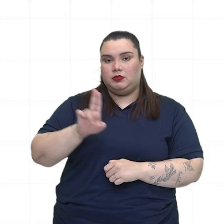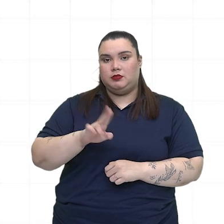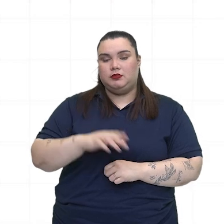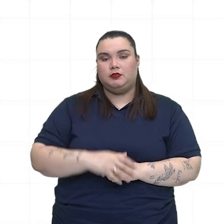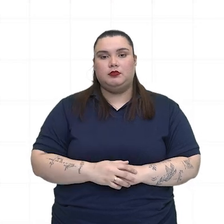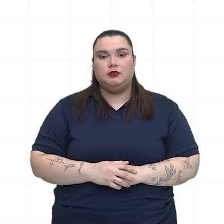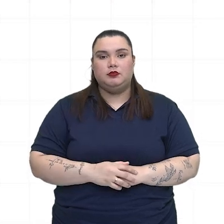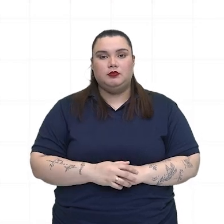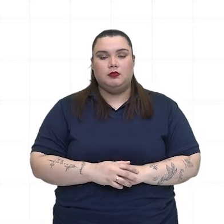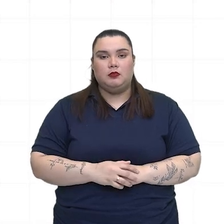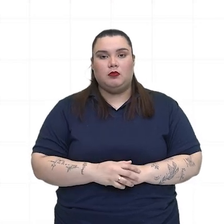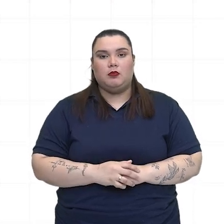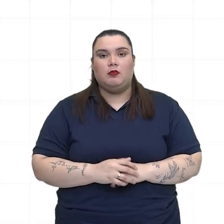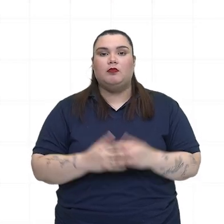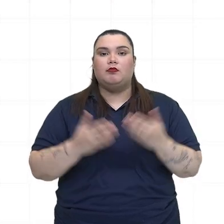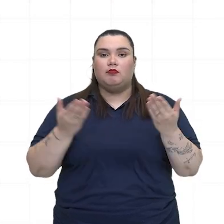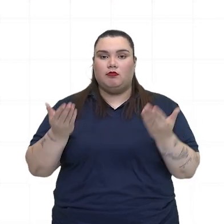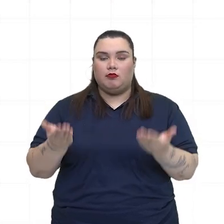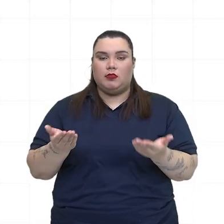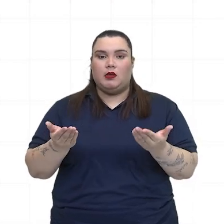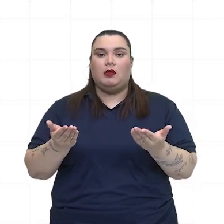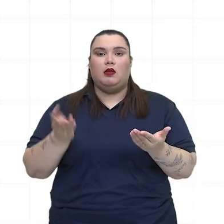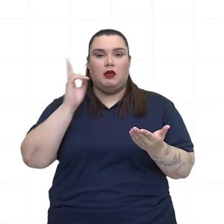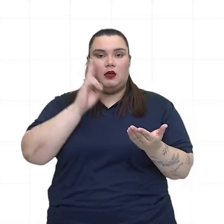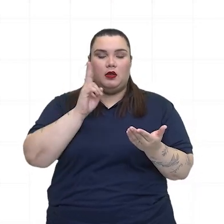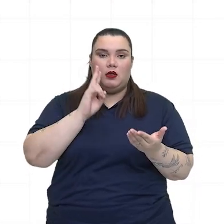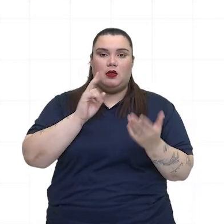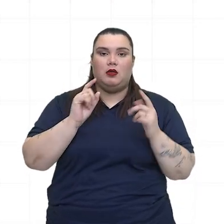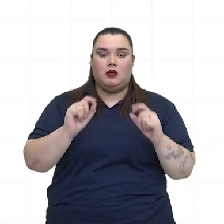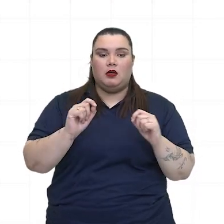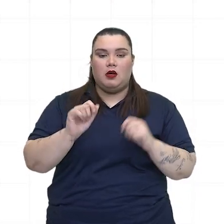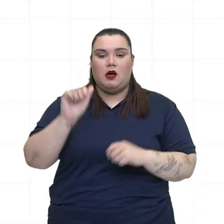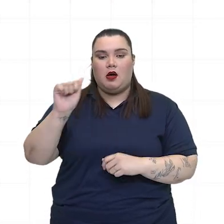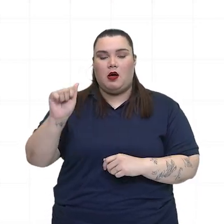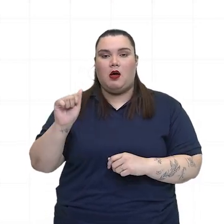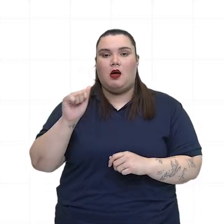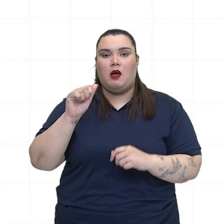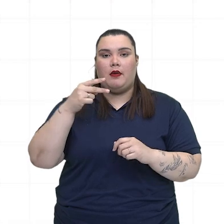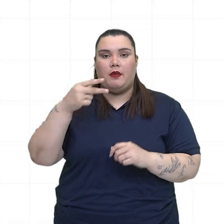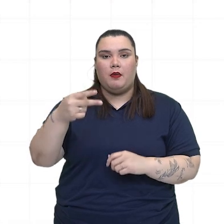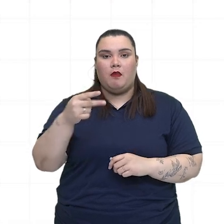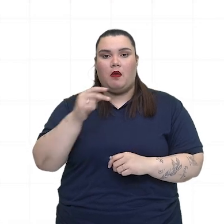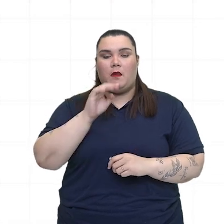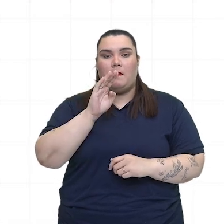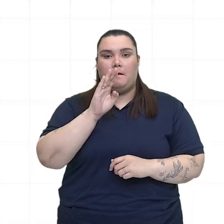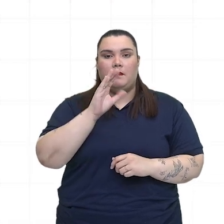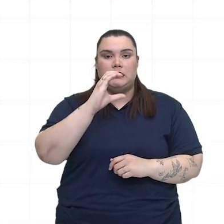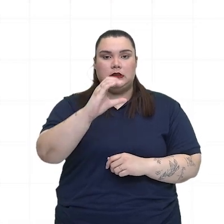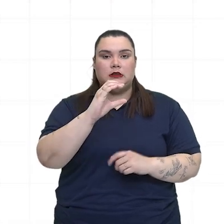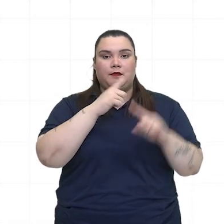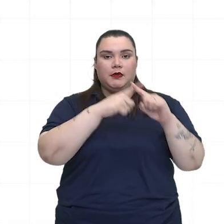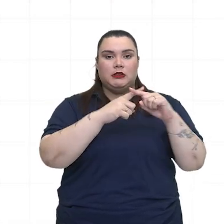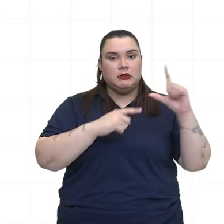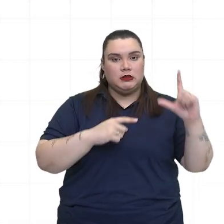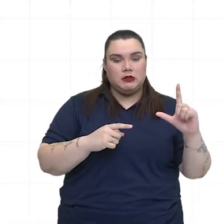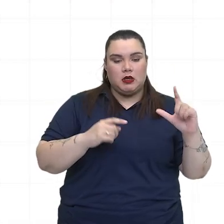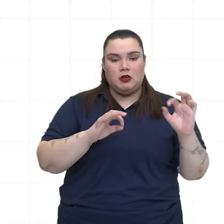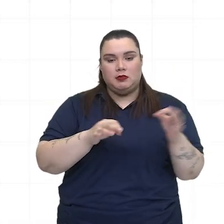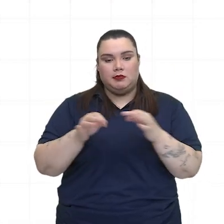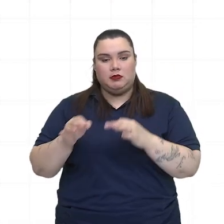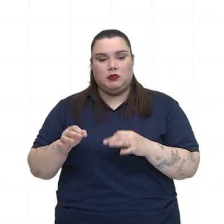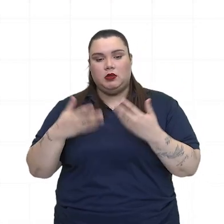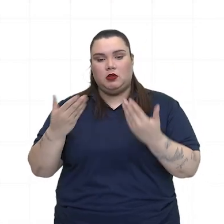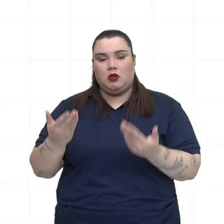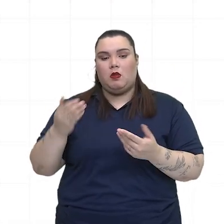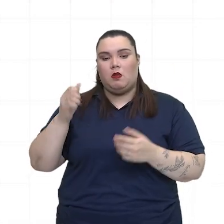a área? Né? É isso mesmo, bem lembrado. A área é igual a comprimento que multiplica a largura. Olha aí, então a área vai ser